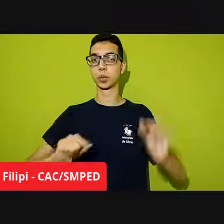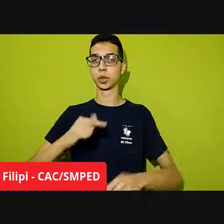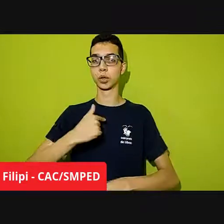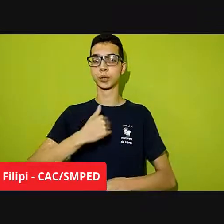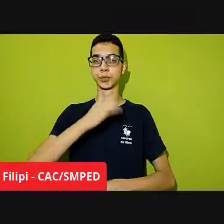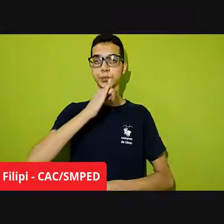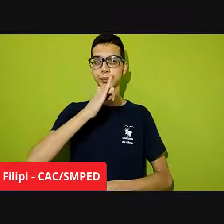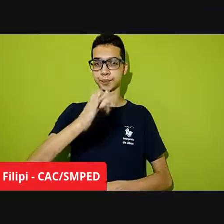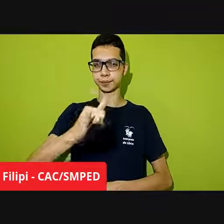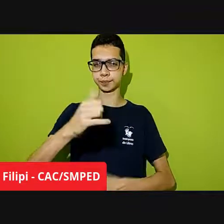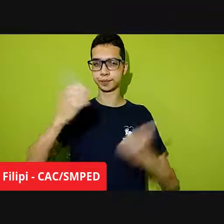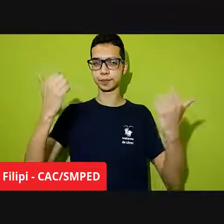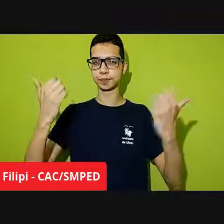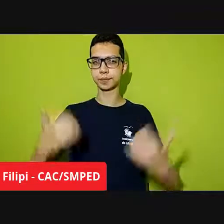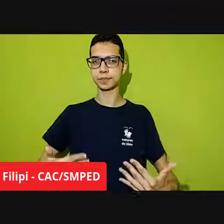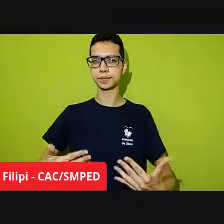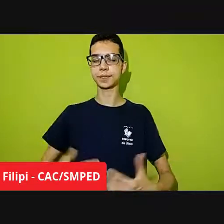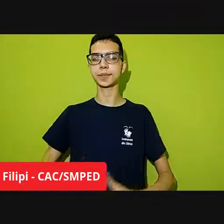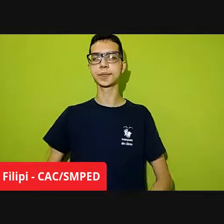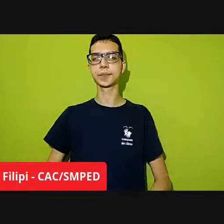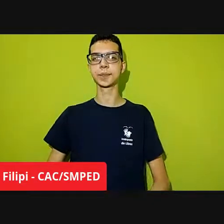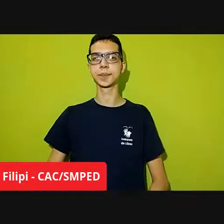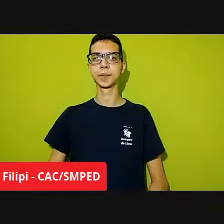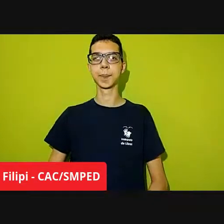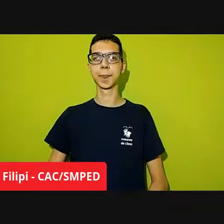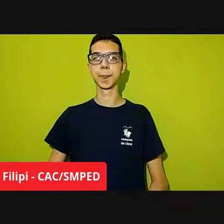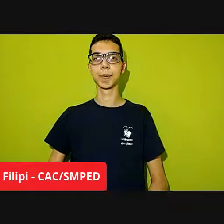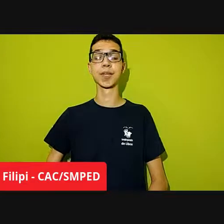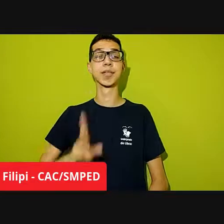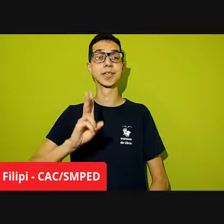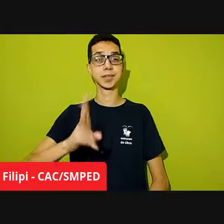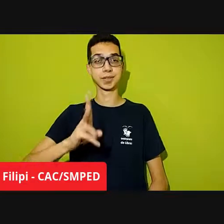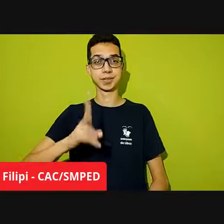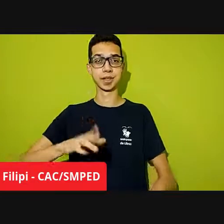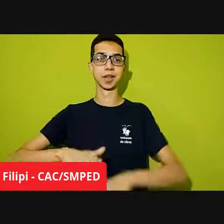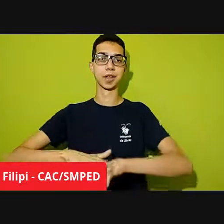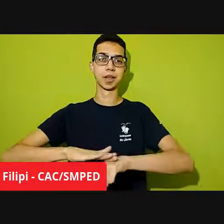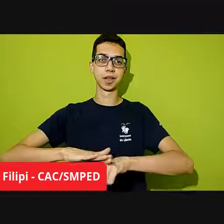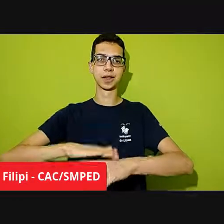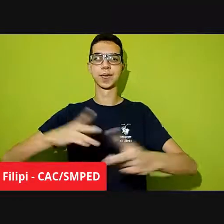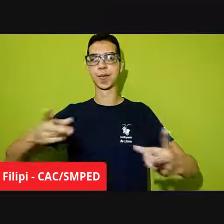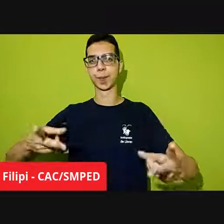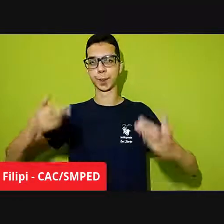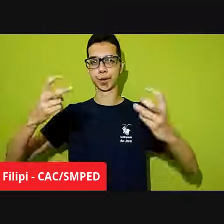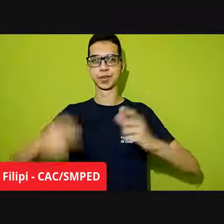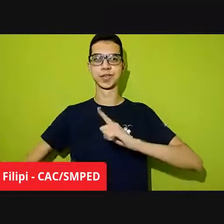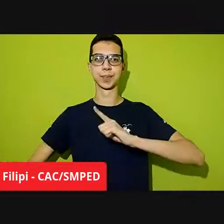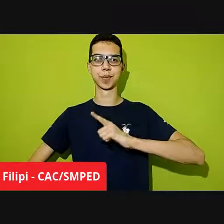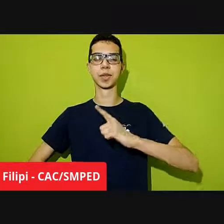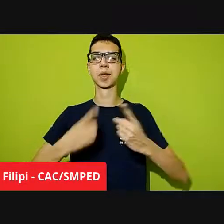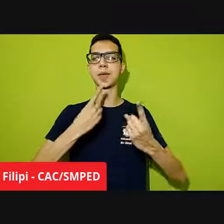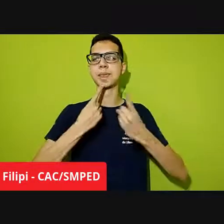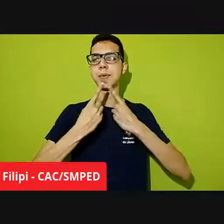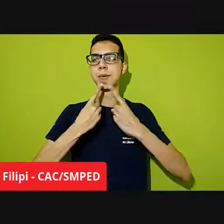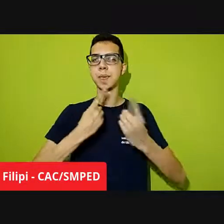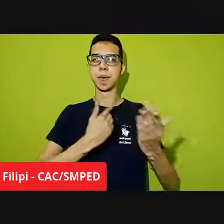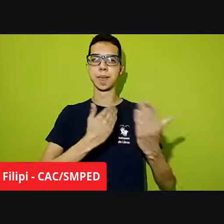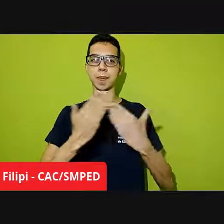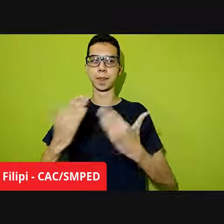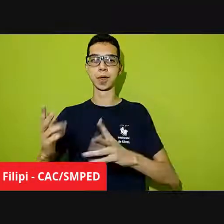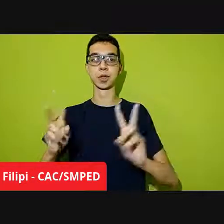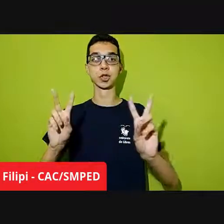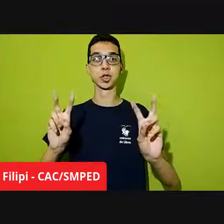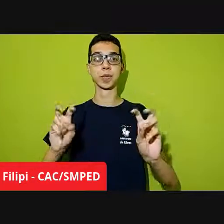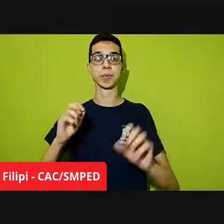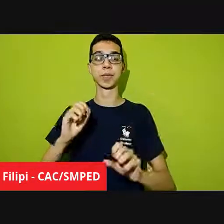uma, né, de falas, sempre que tem essas conversas ao vivo, assim, né, esses diálogos e seminários e